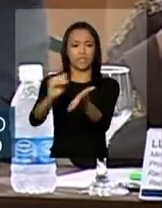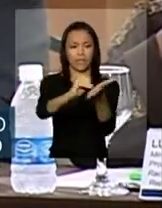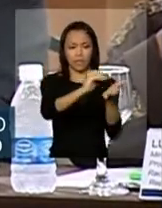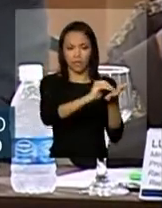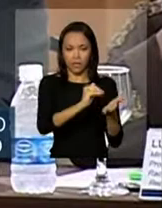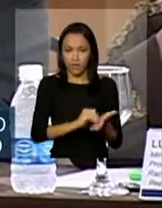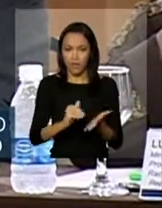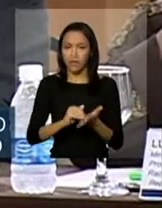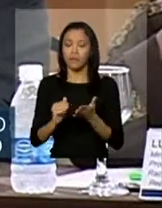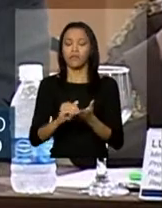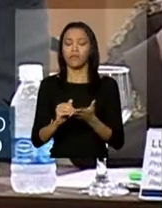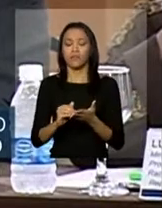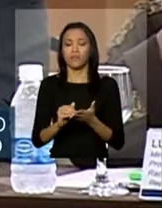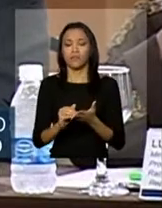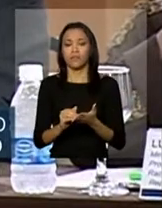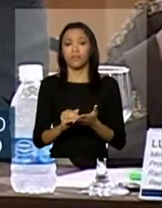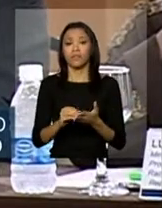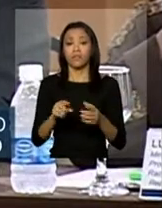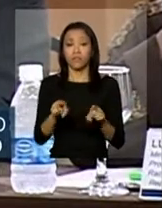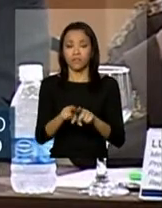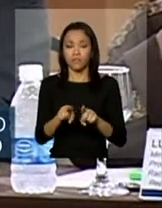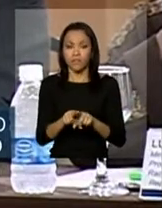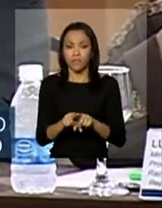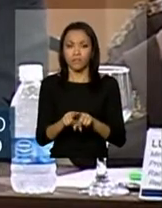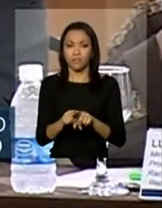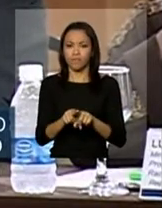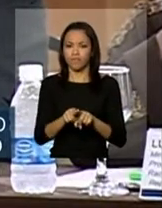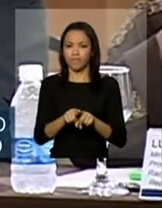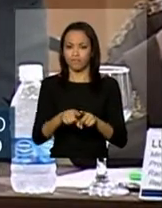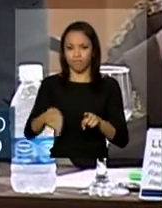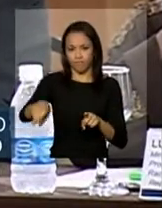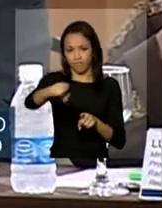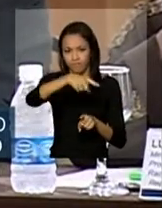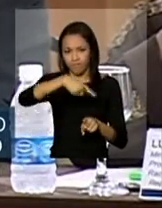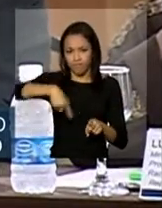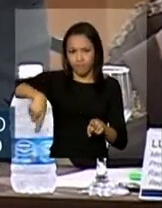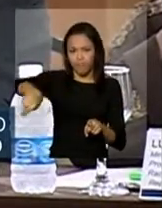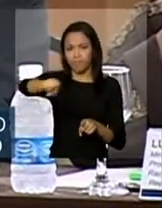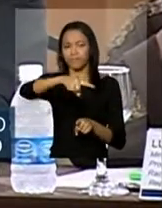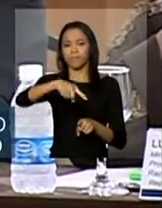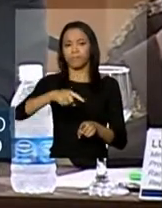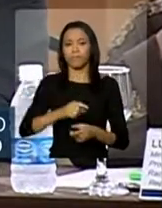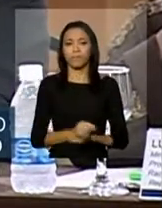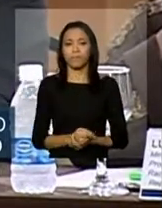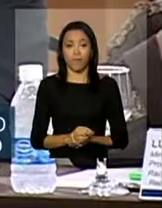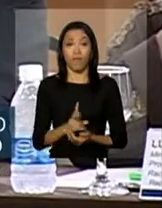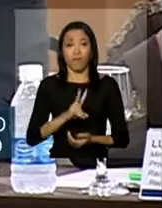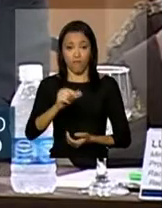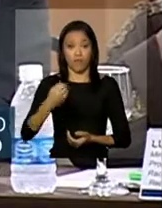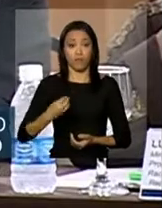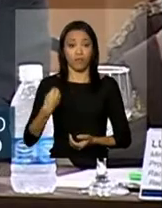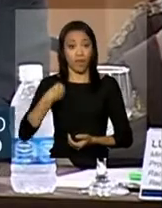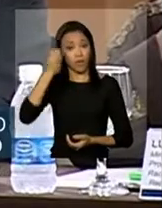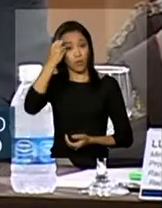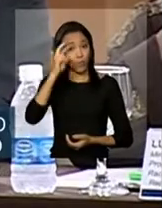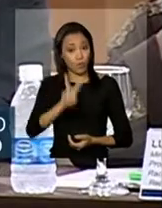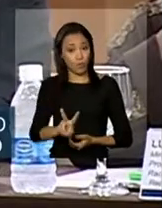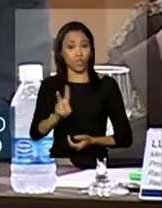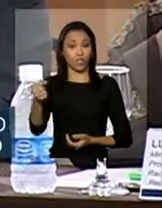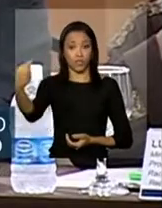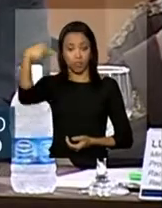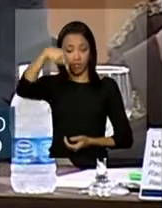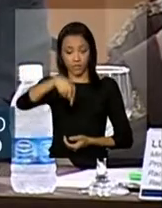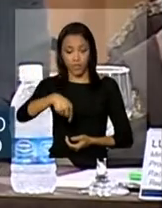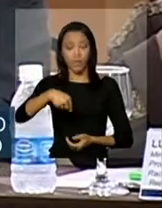do processo de ICPD 2014 além, o senhor Coavena, vai estar aqui os dois dias para apresentar